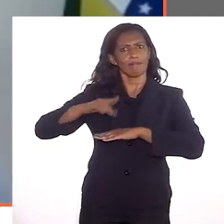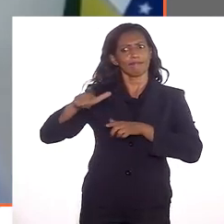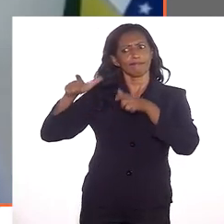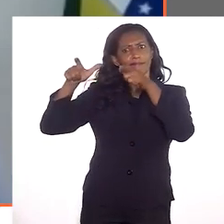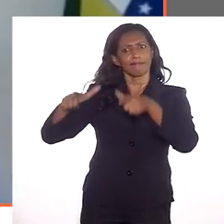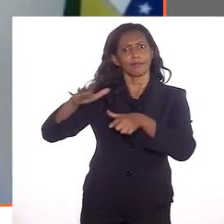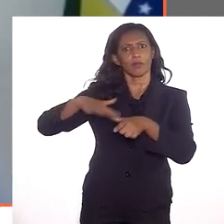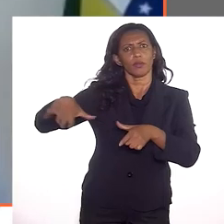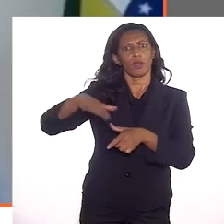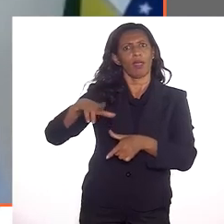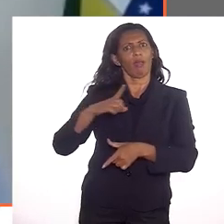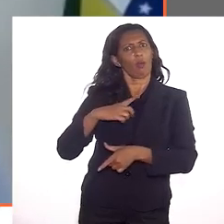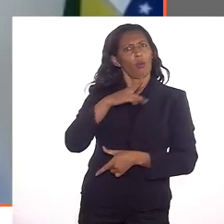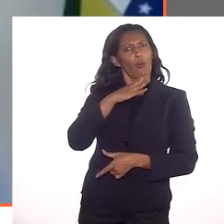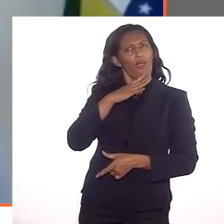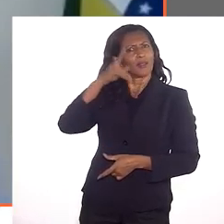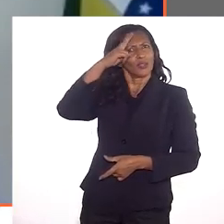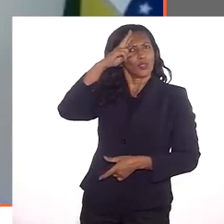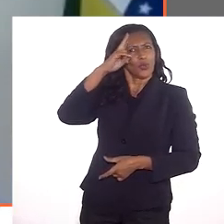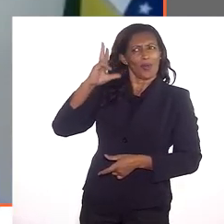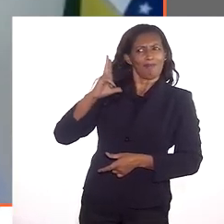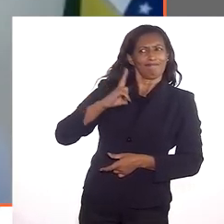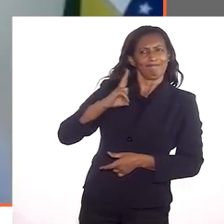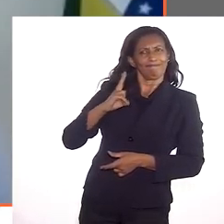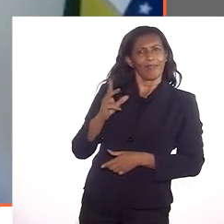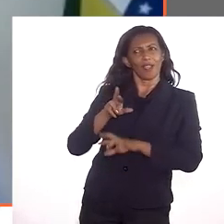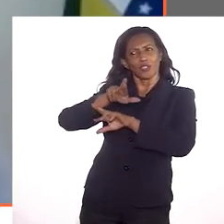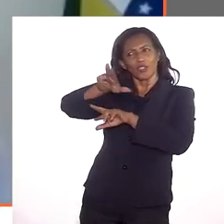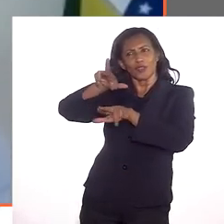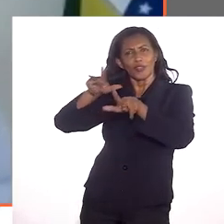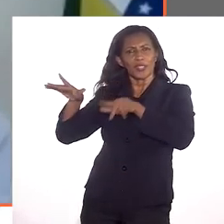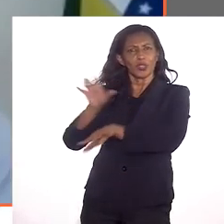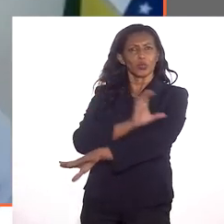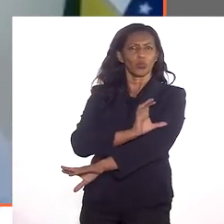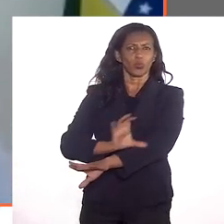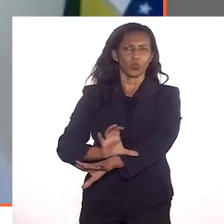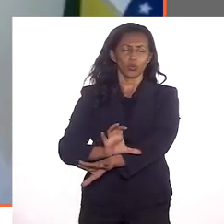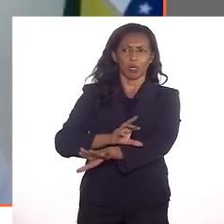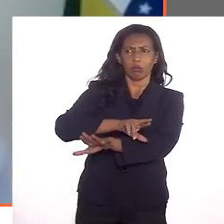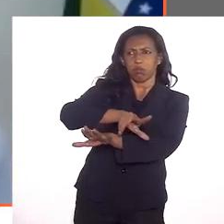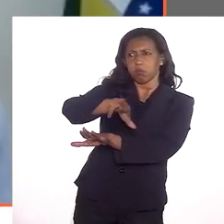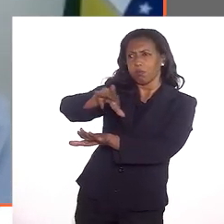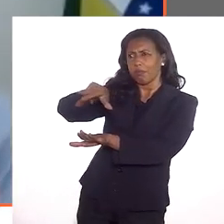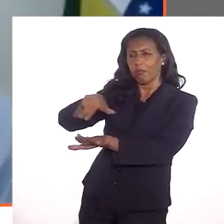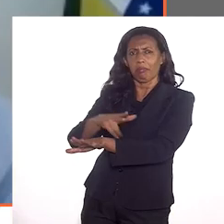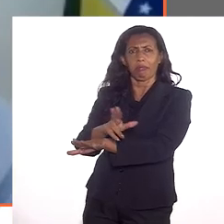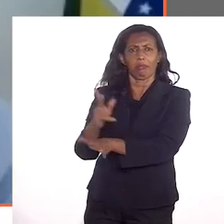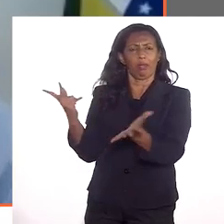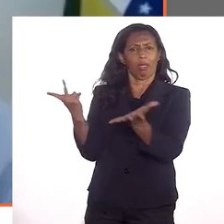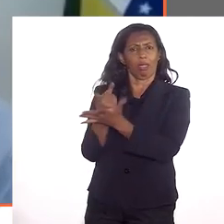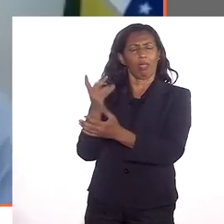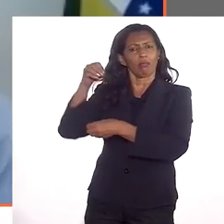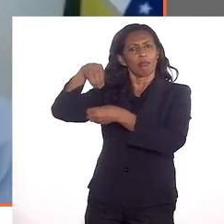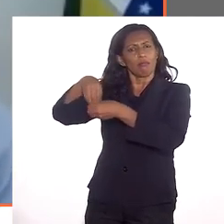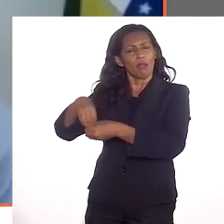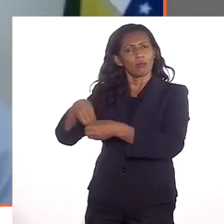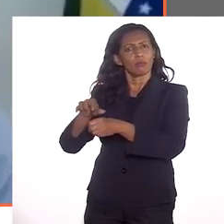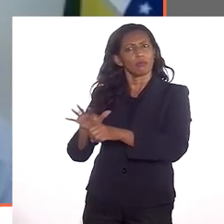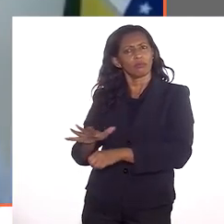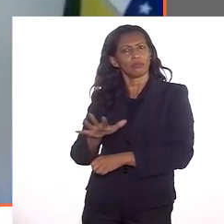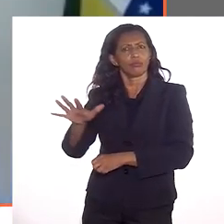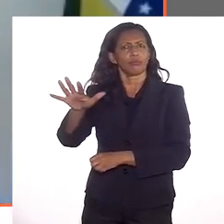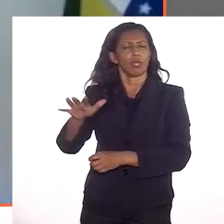território, conhecem a sua história, as suas particularidades, as diferentes culturas que se fazem